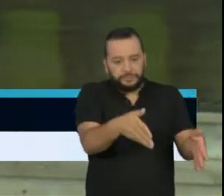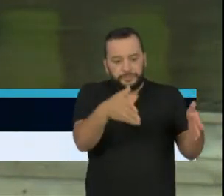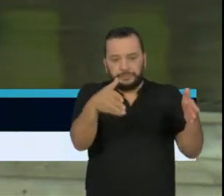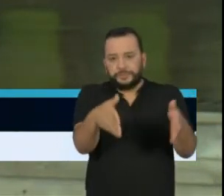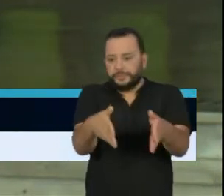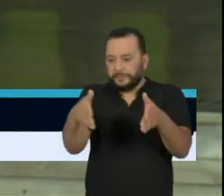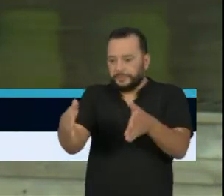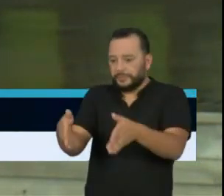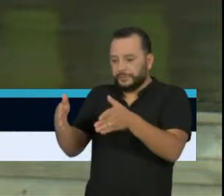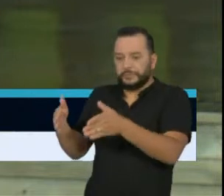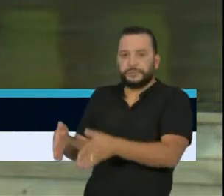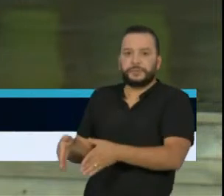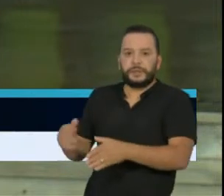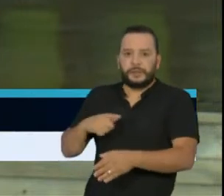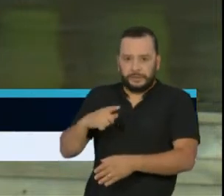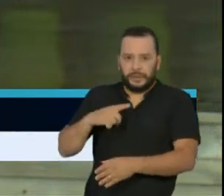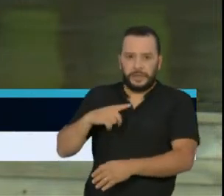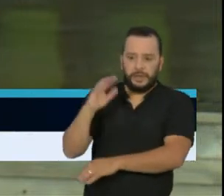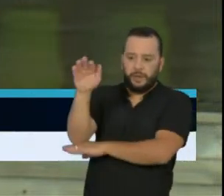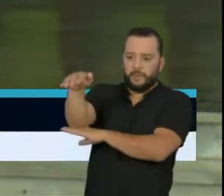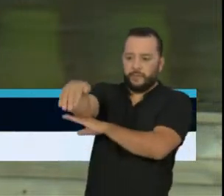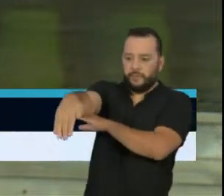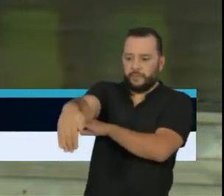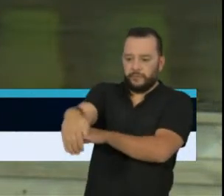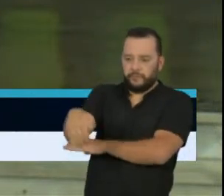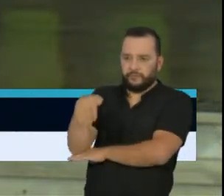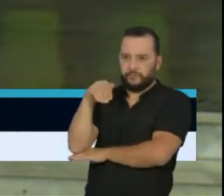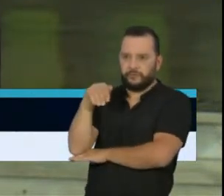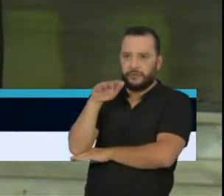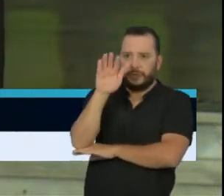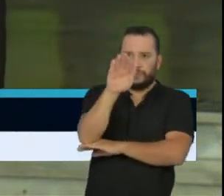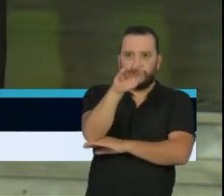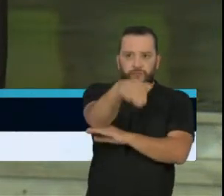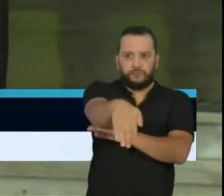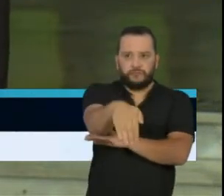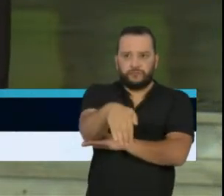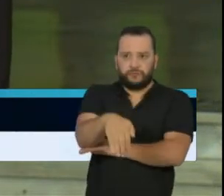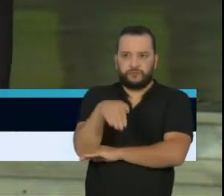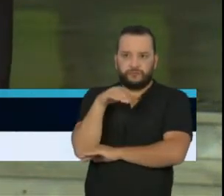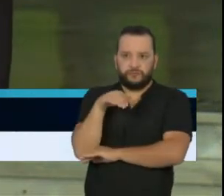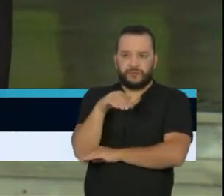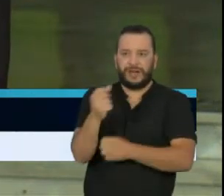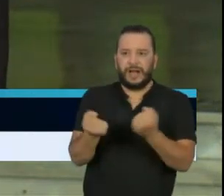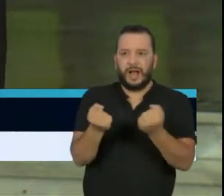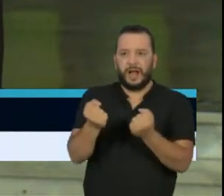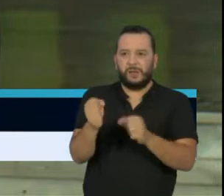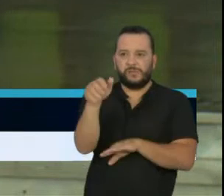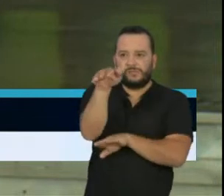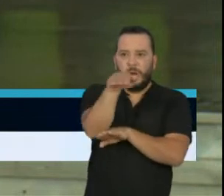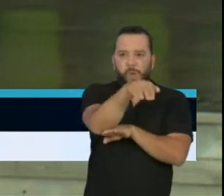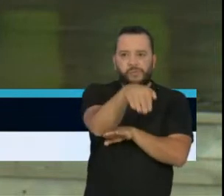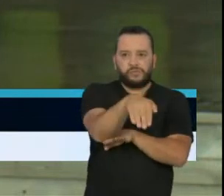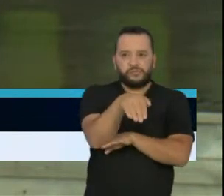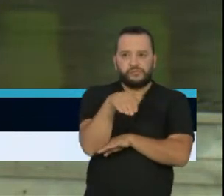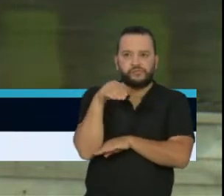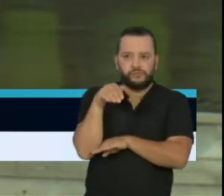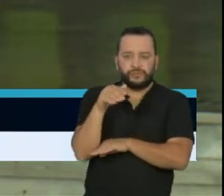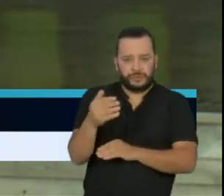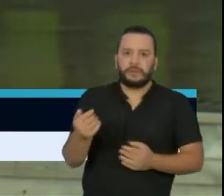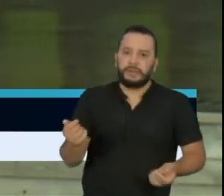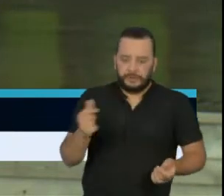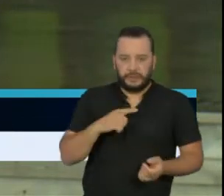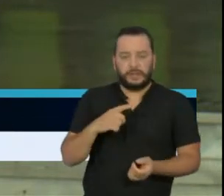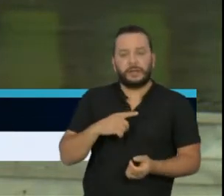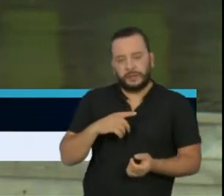de 4 mini retroescavadeiras, e, se necessários, vamos ter capacidade para poder